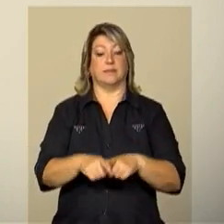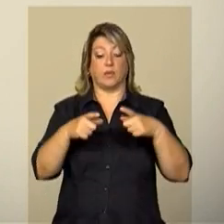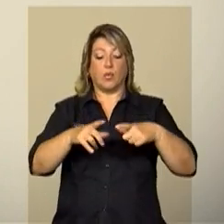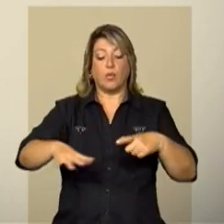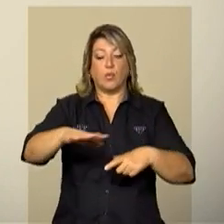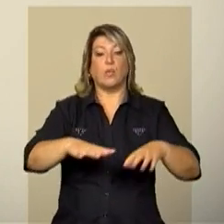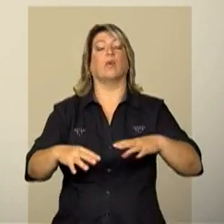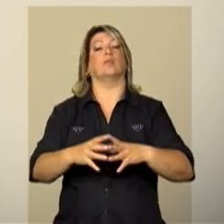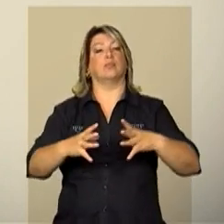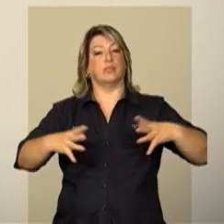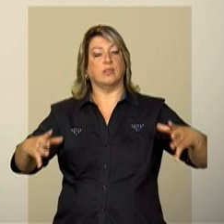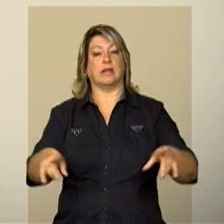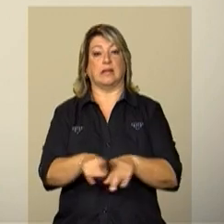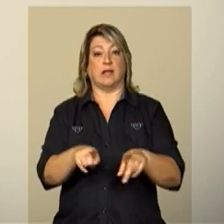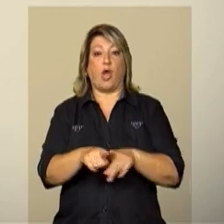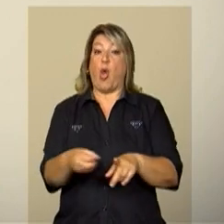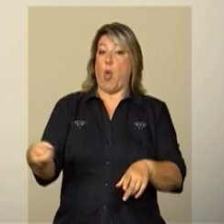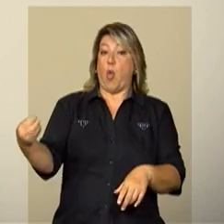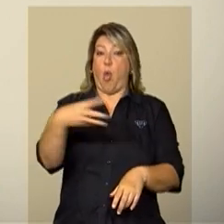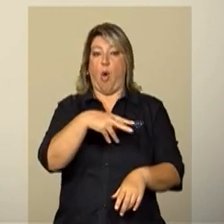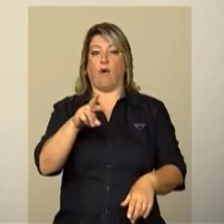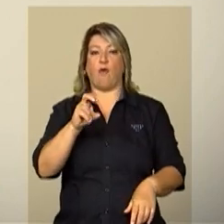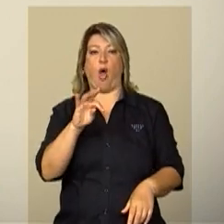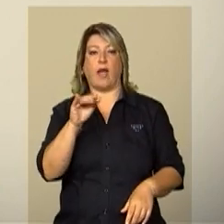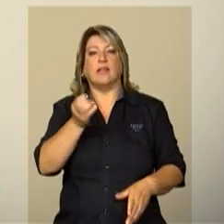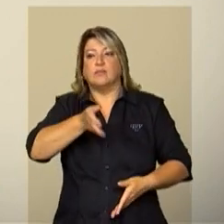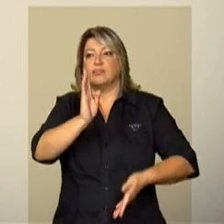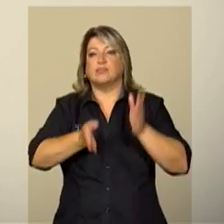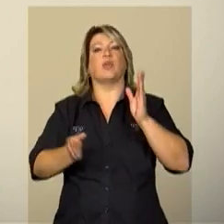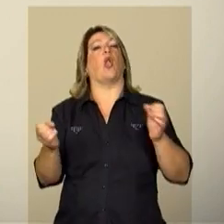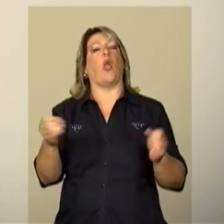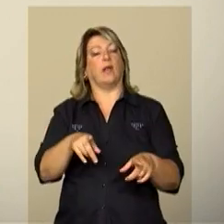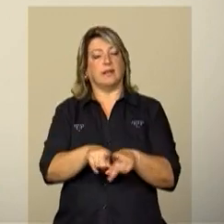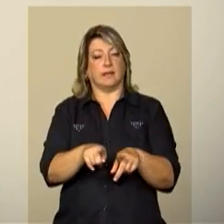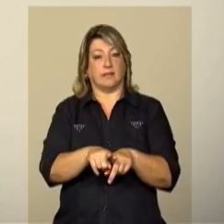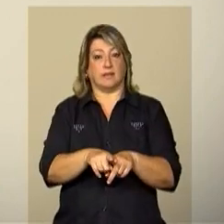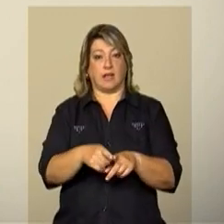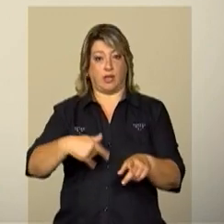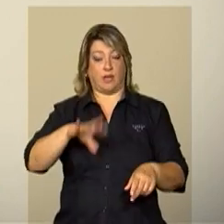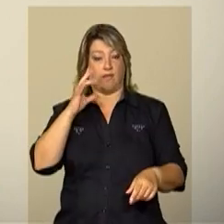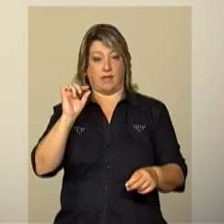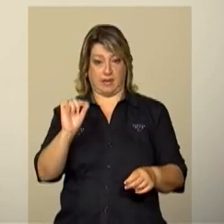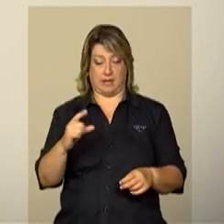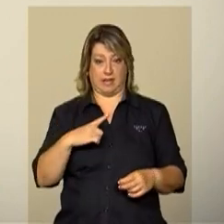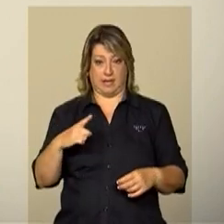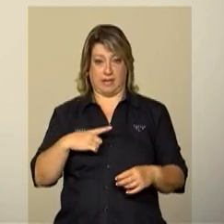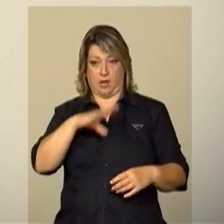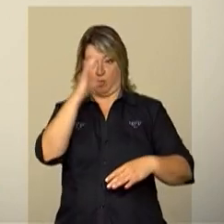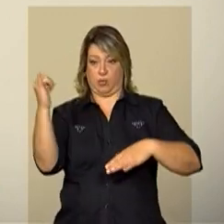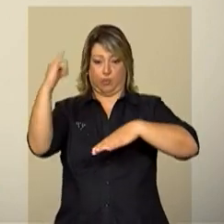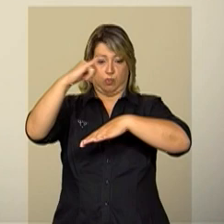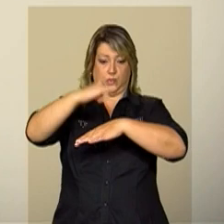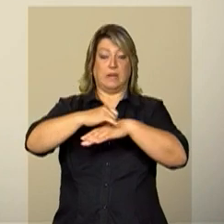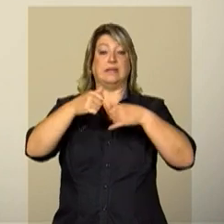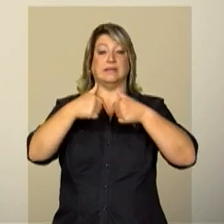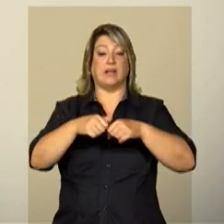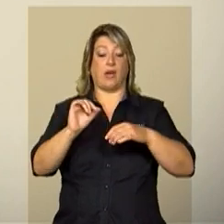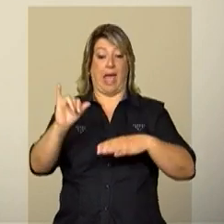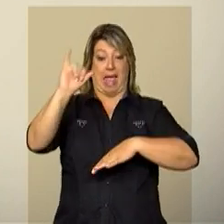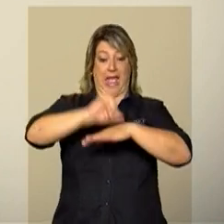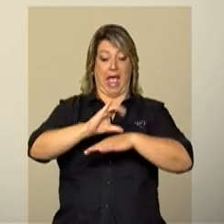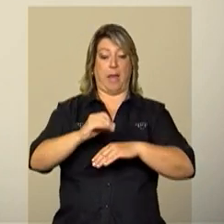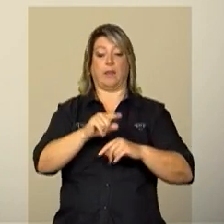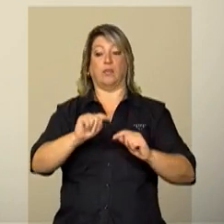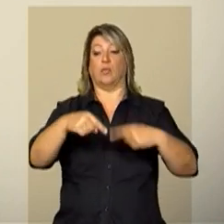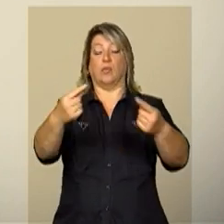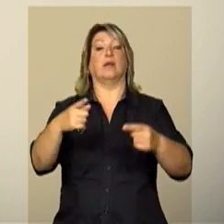mesmo criar novas rotas nós decidimos que os aeroportos que estão fora das capitais e que movimentem até 1